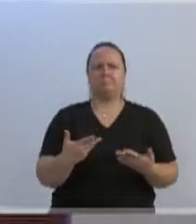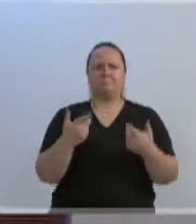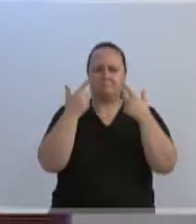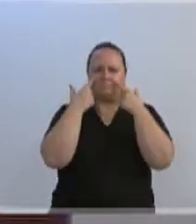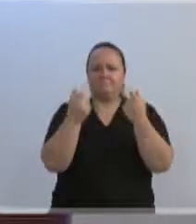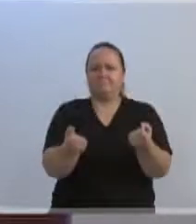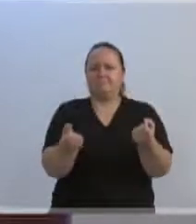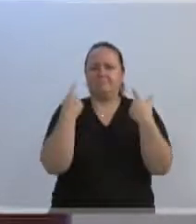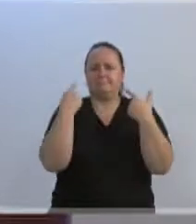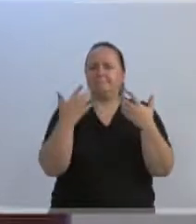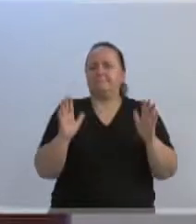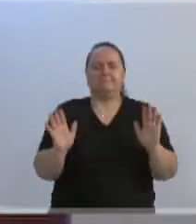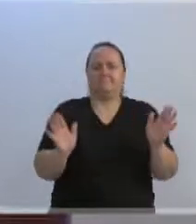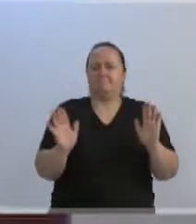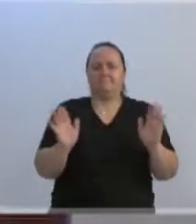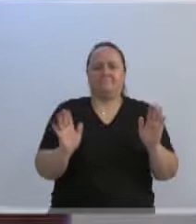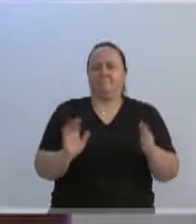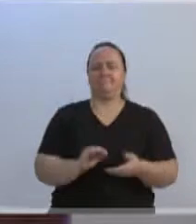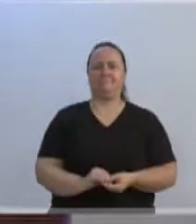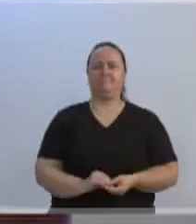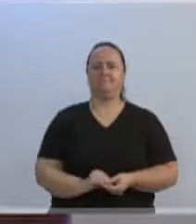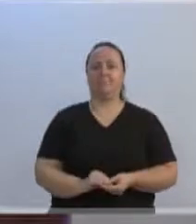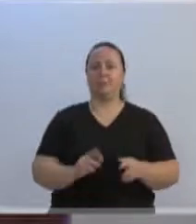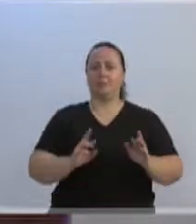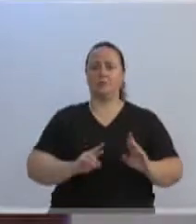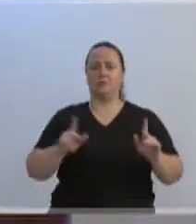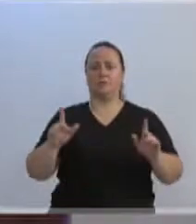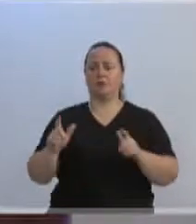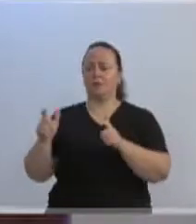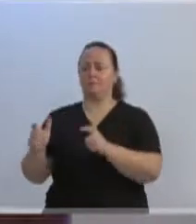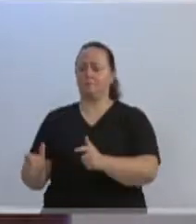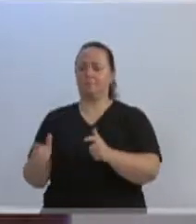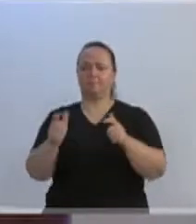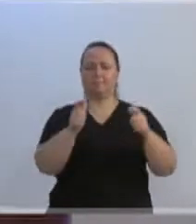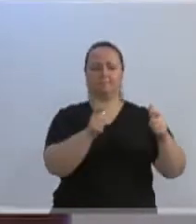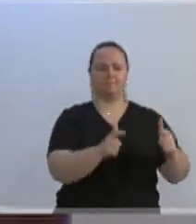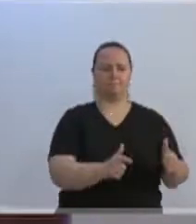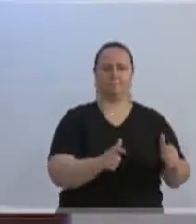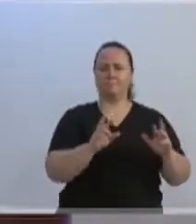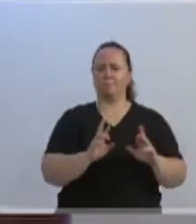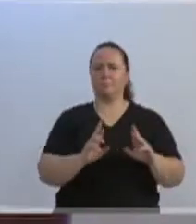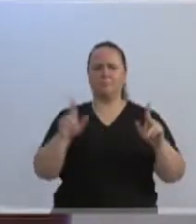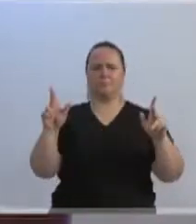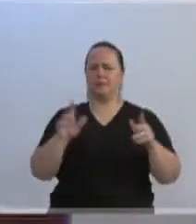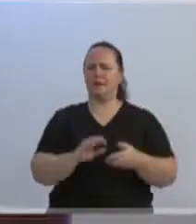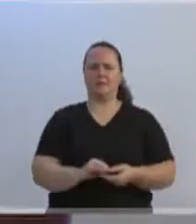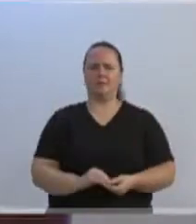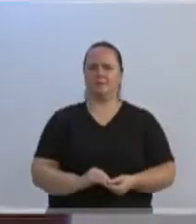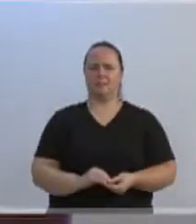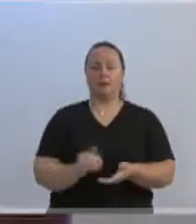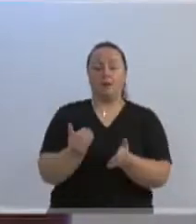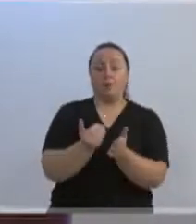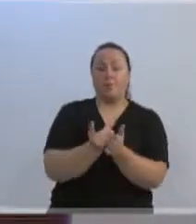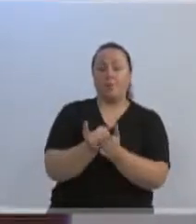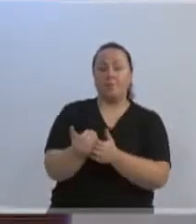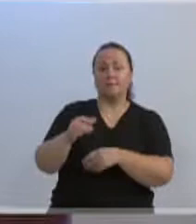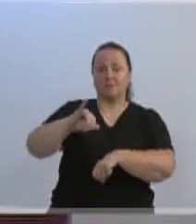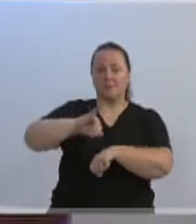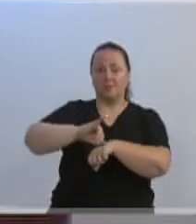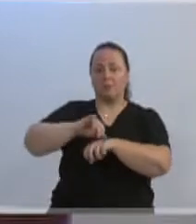polarização são casos diferentes é a colonização da cidade partiu aqui do centro